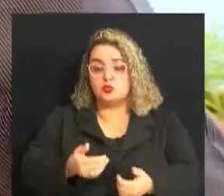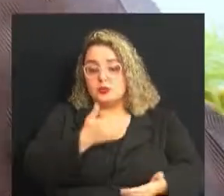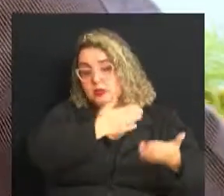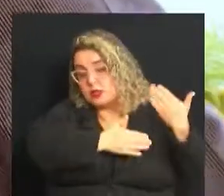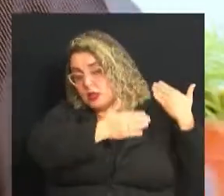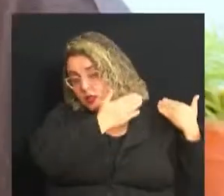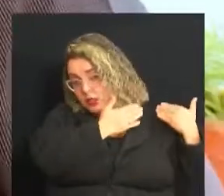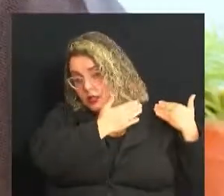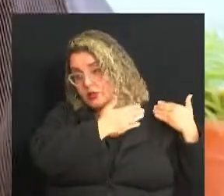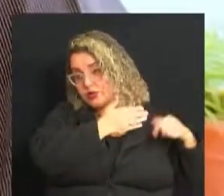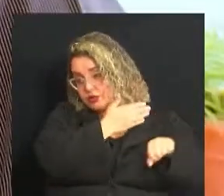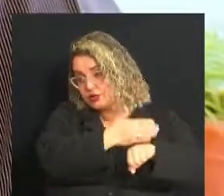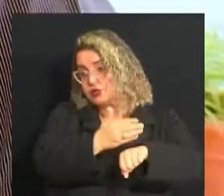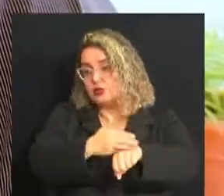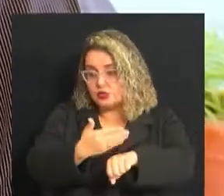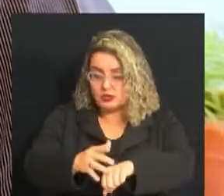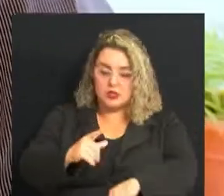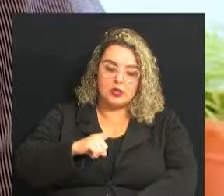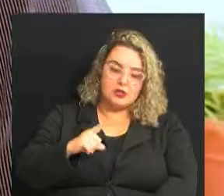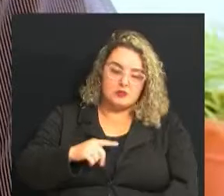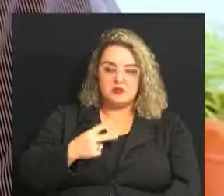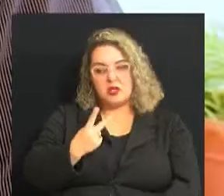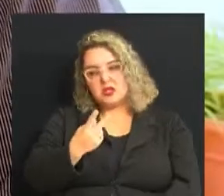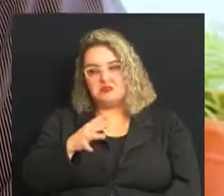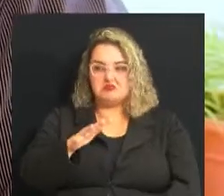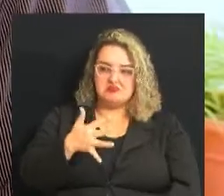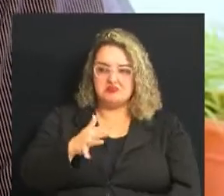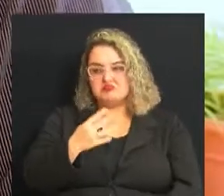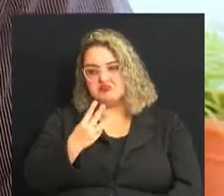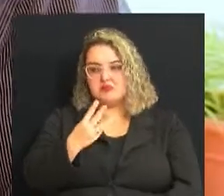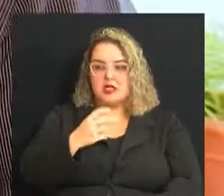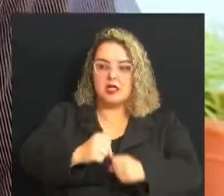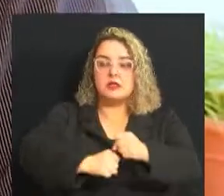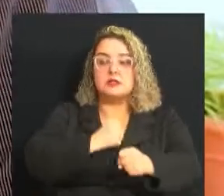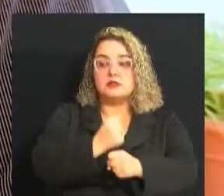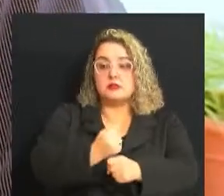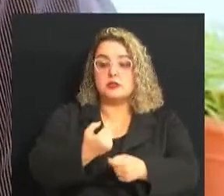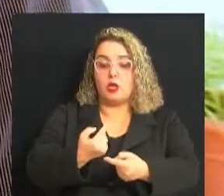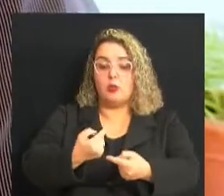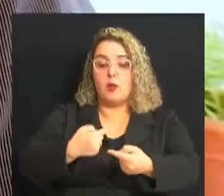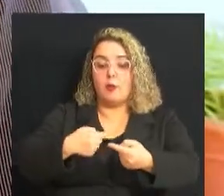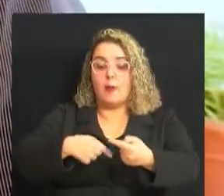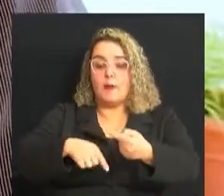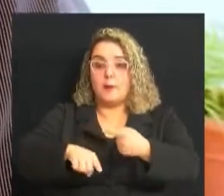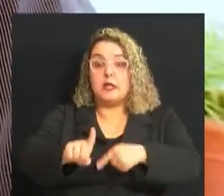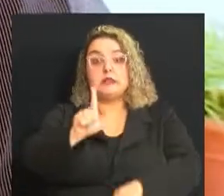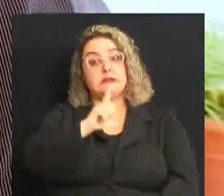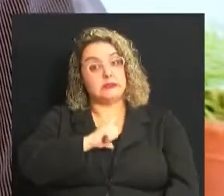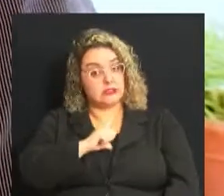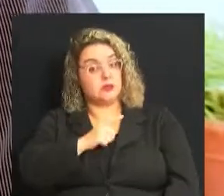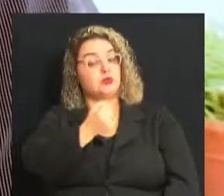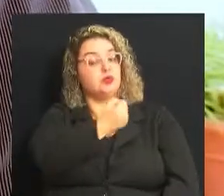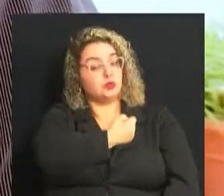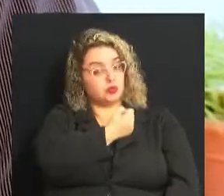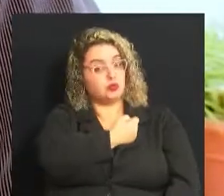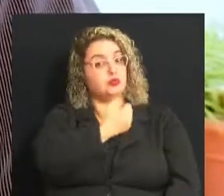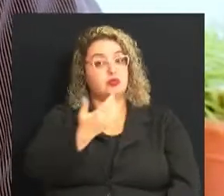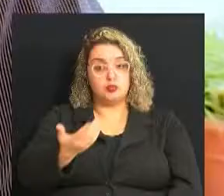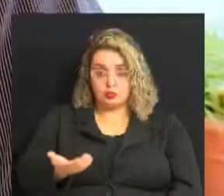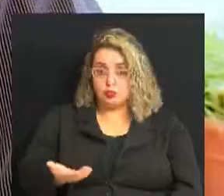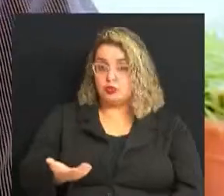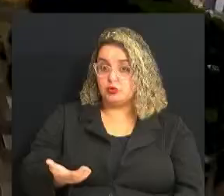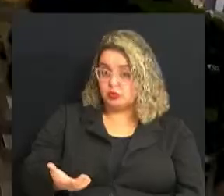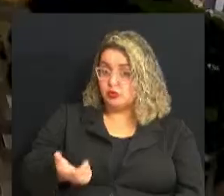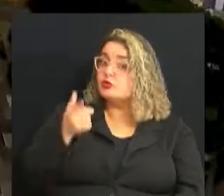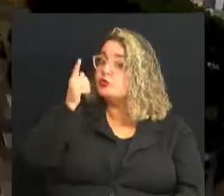praticando, teremos aí mais 2 a 3 anos de recuperação, tendo esses números como os números que a gente